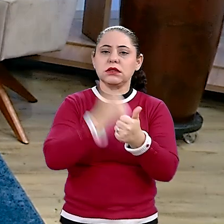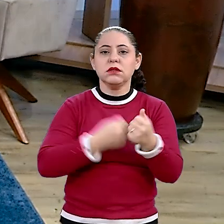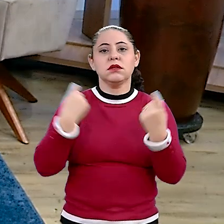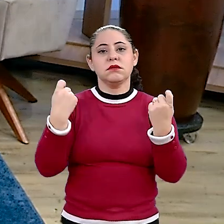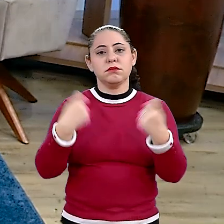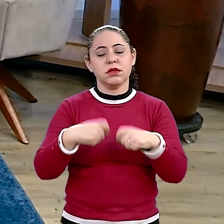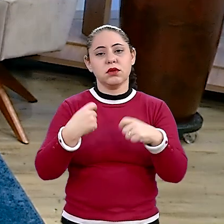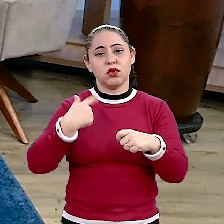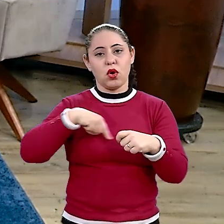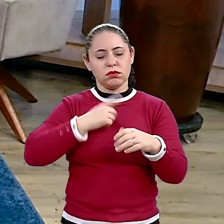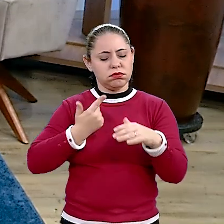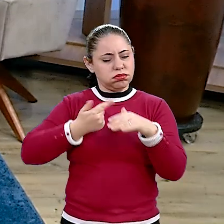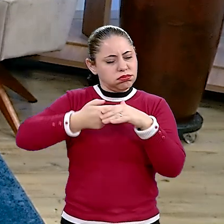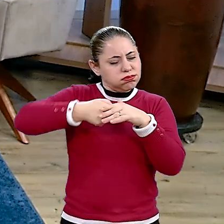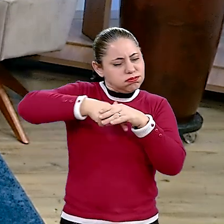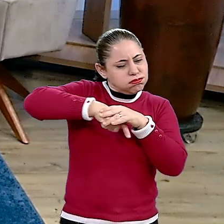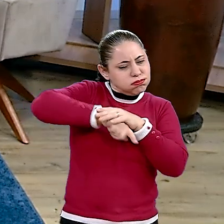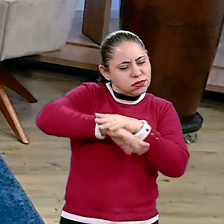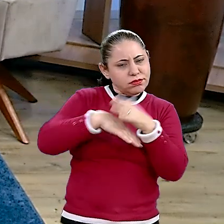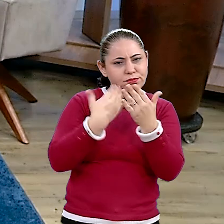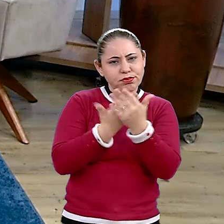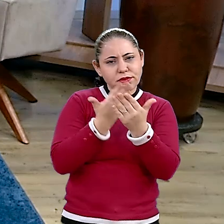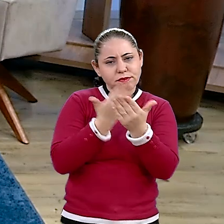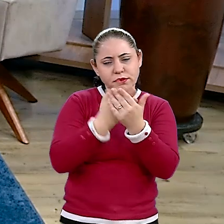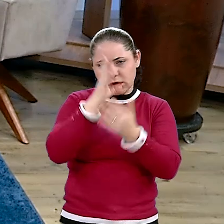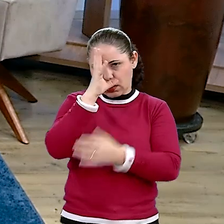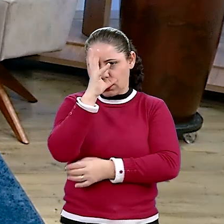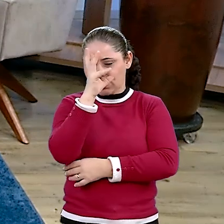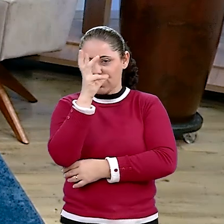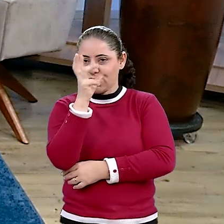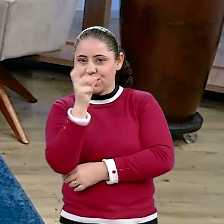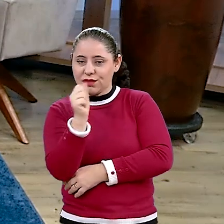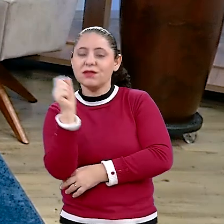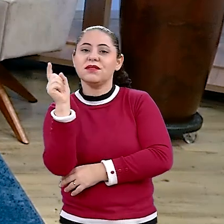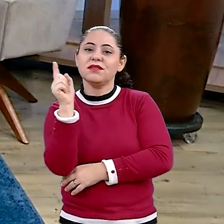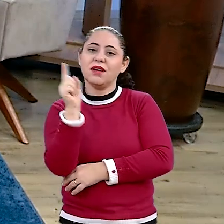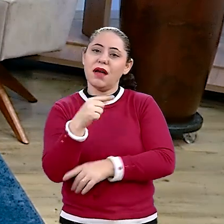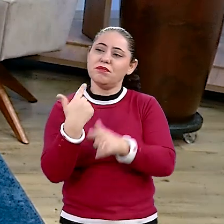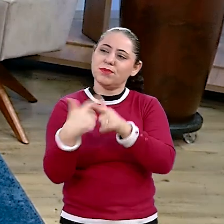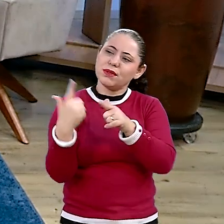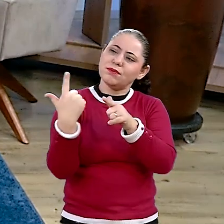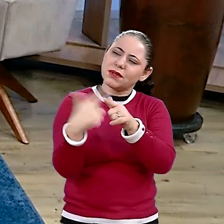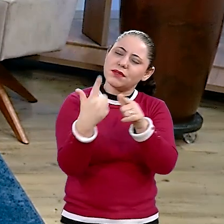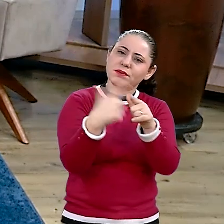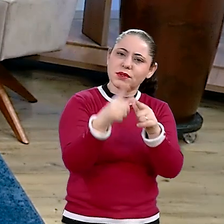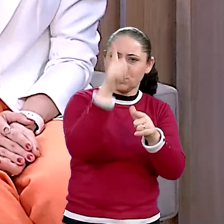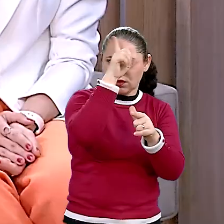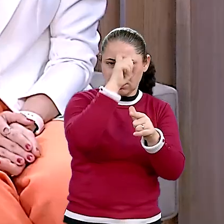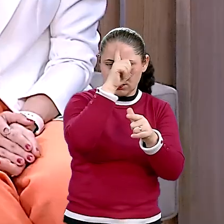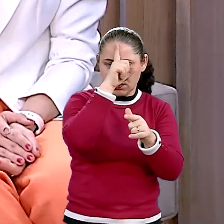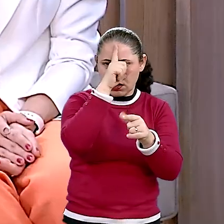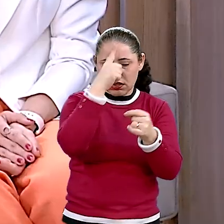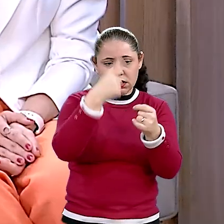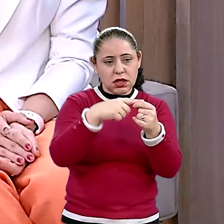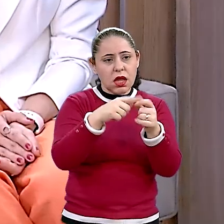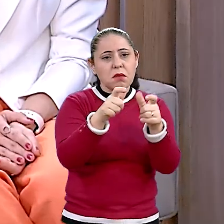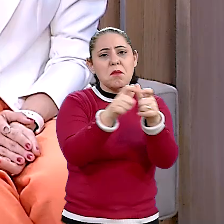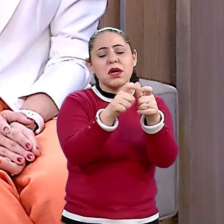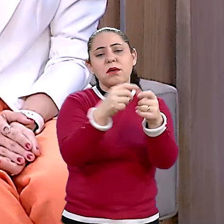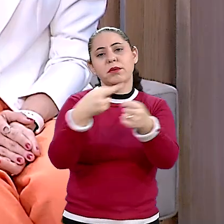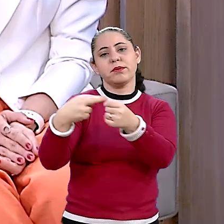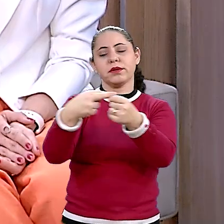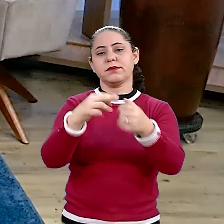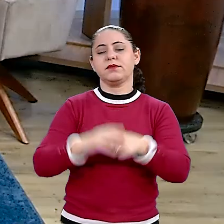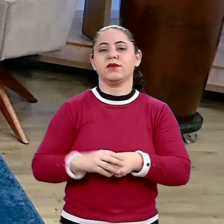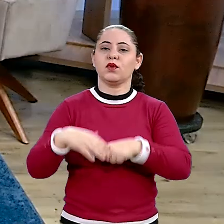necessidade de nós aprofundarmos na resolutividade dos hospitais do interior. Eu conversei com